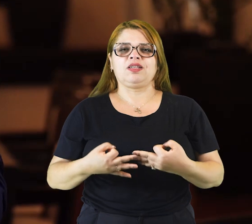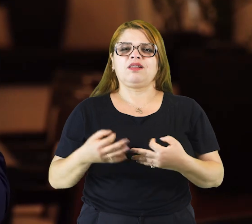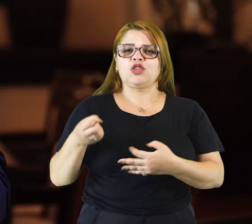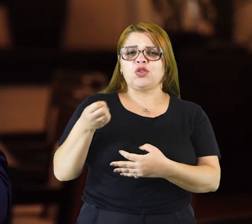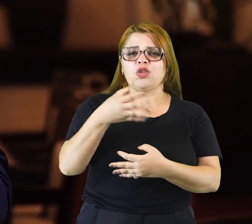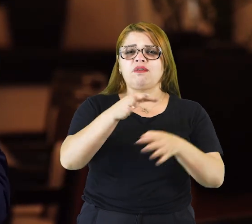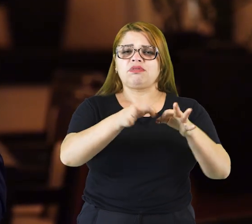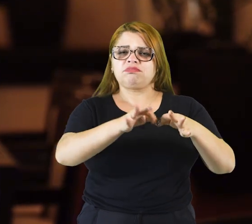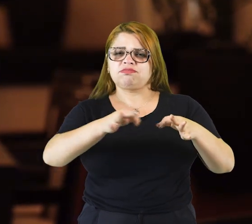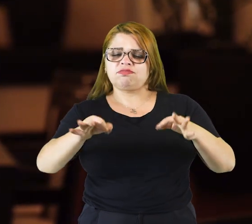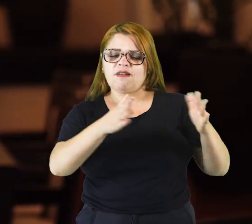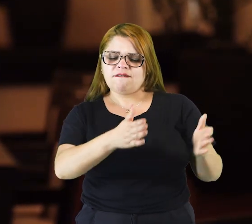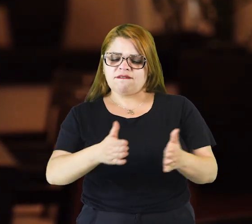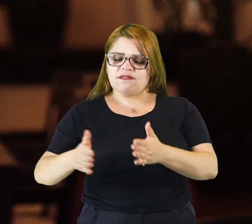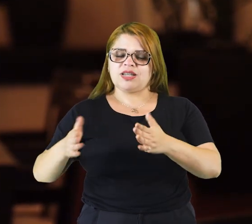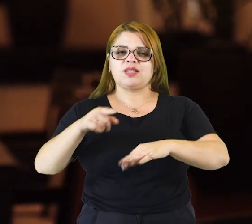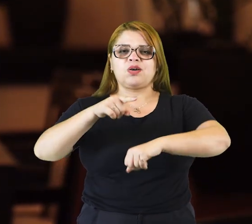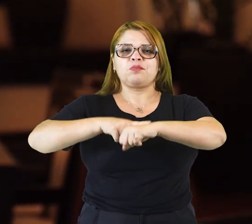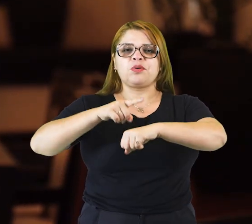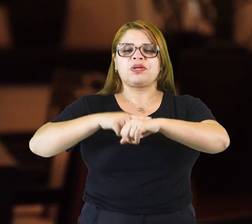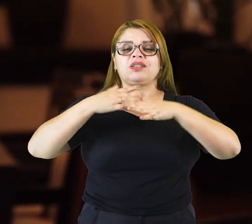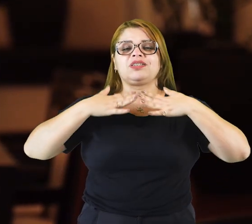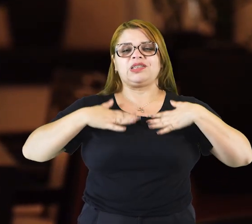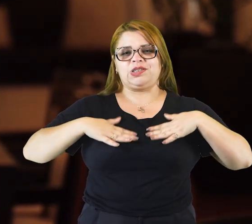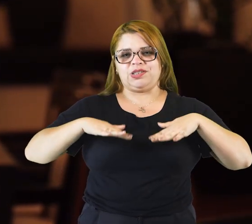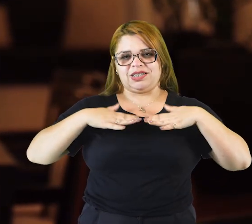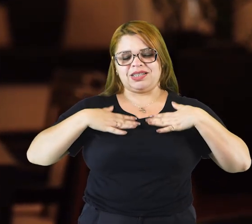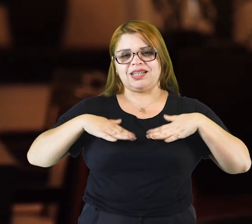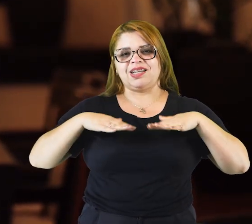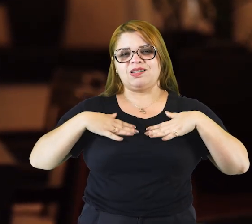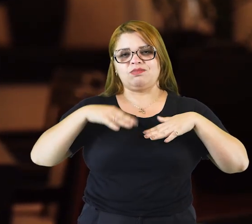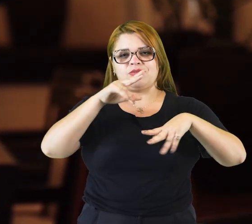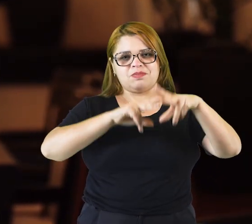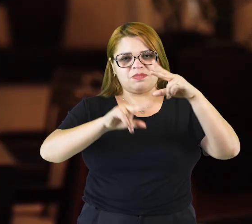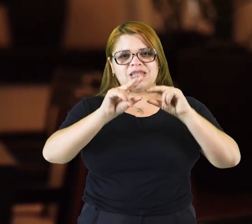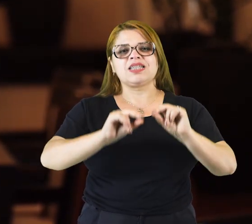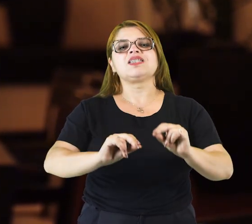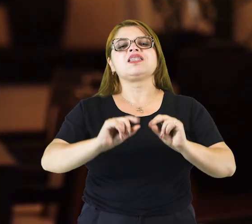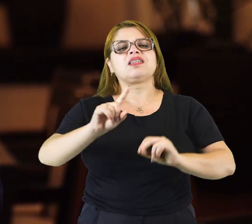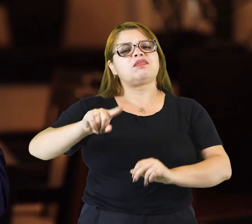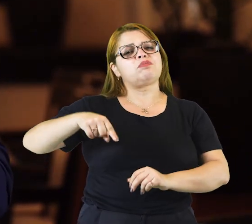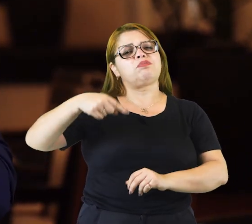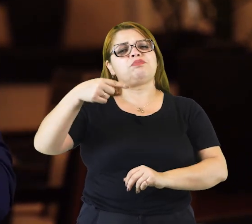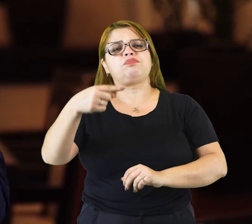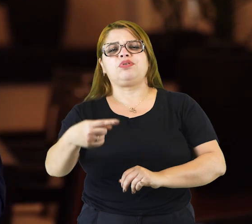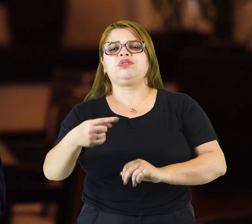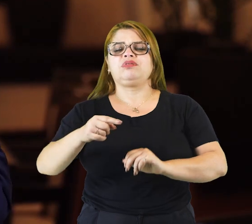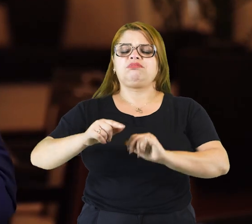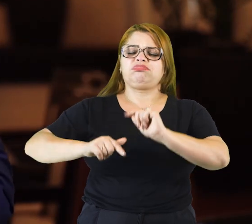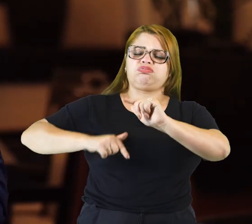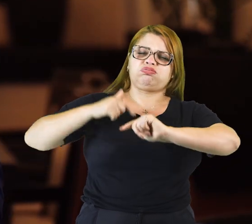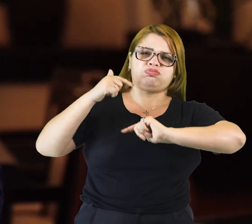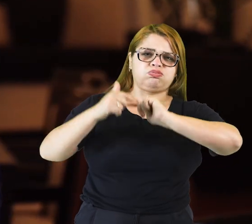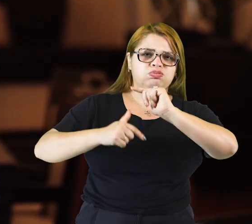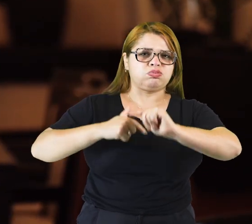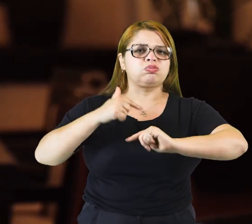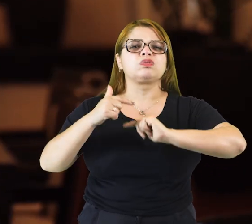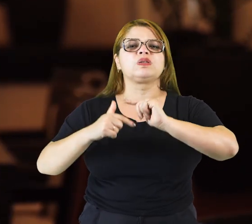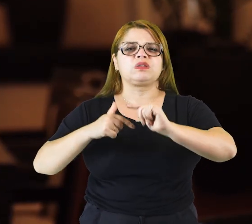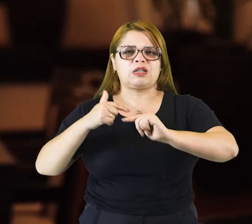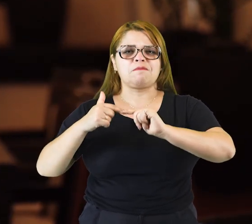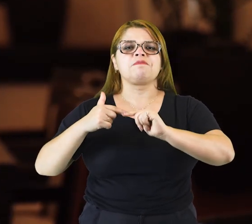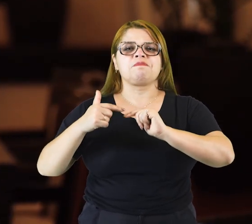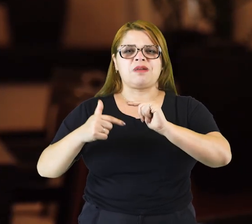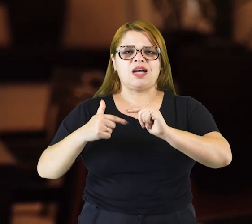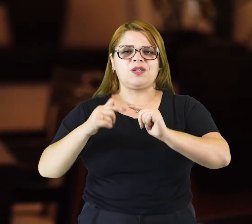essa nova fase seja um momento de tranquilidade, merecido depois de tanto trabalho árduo e